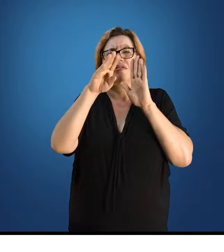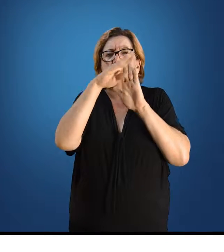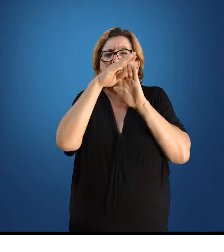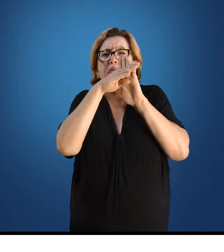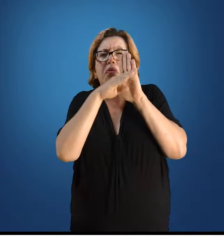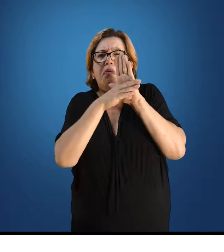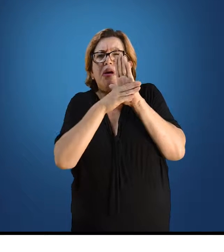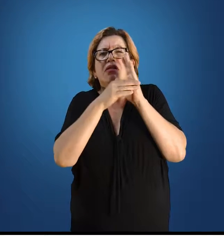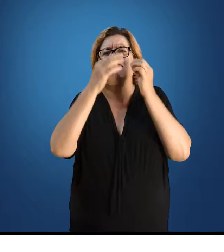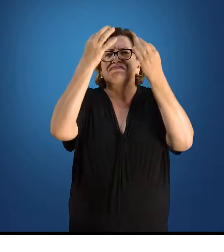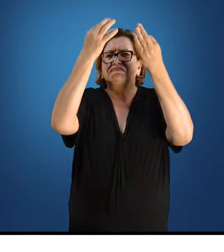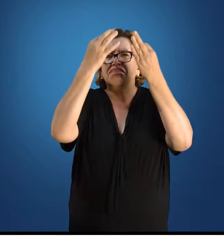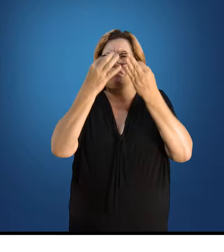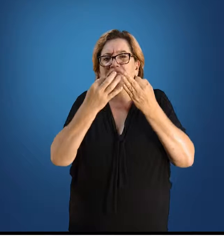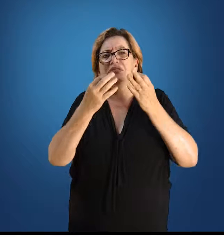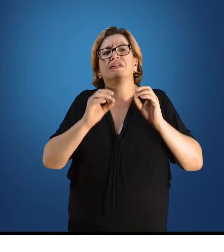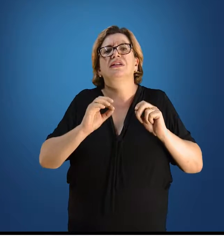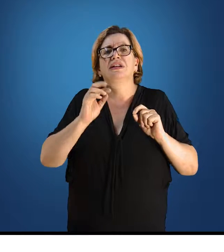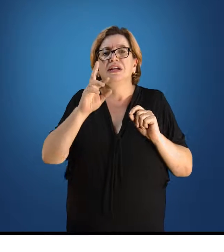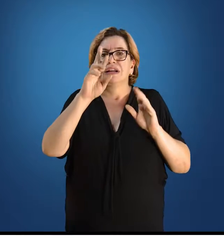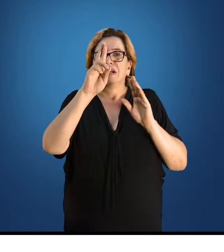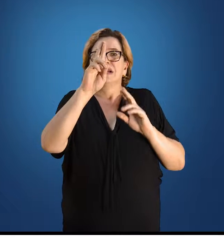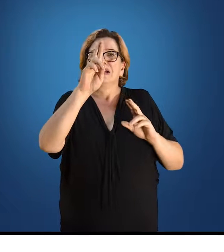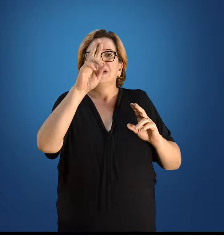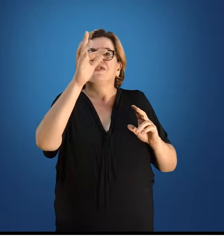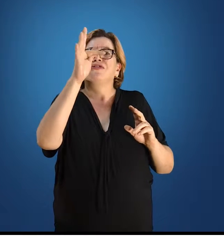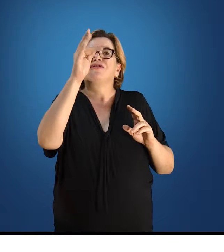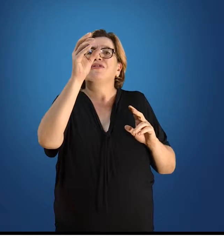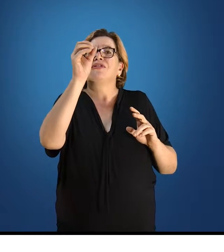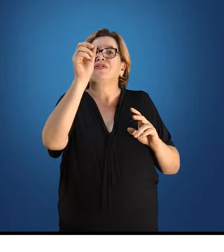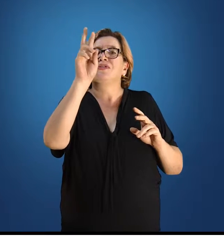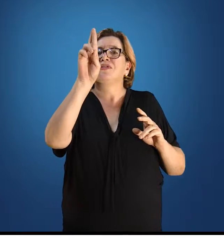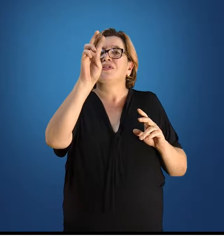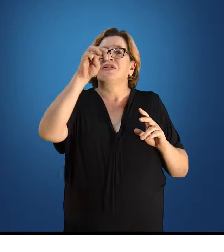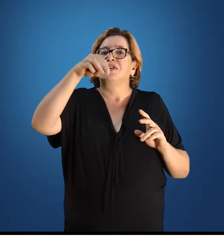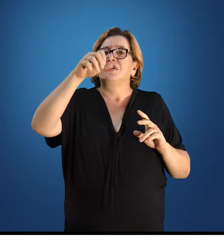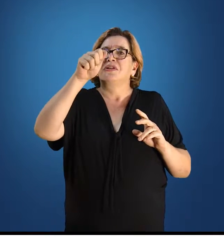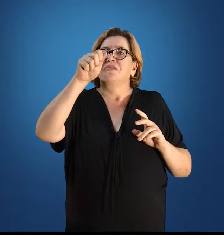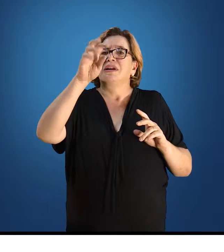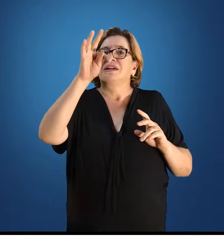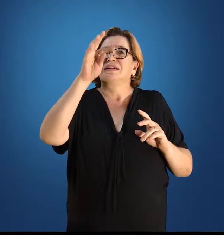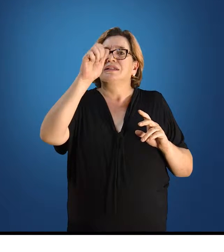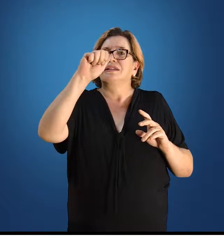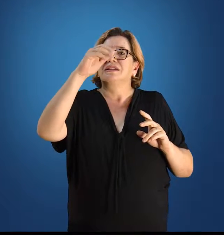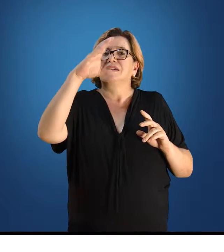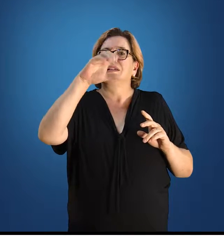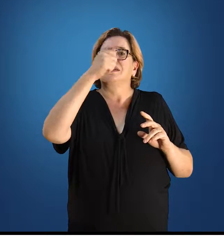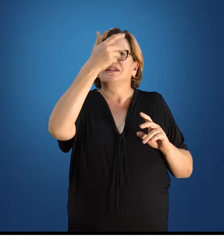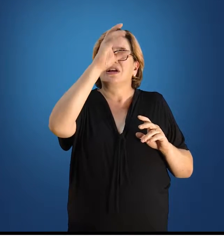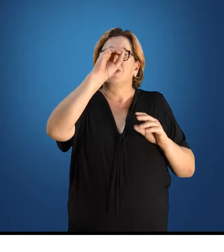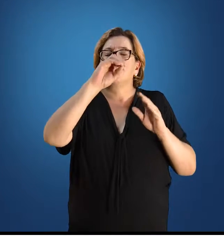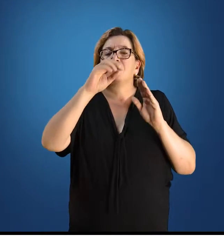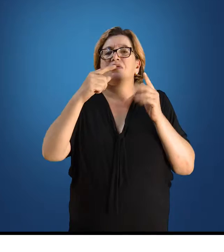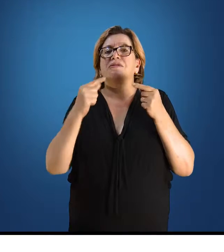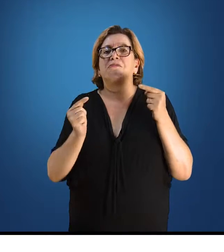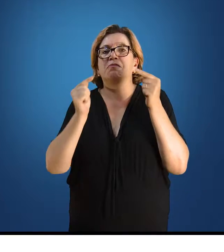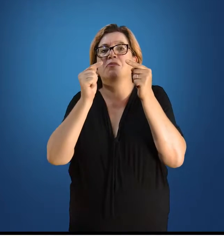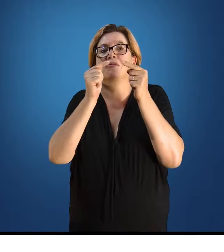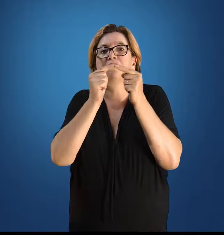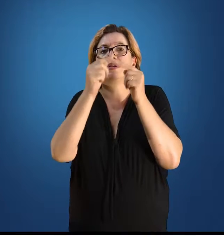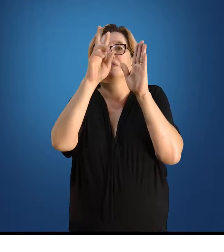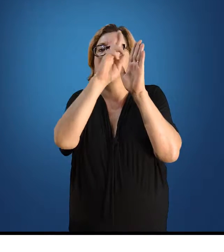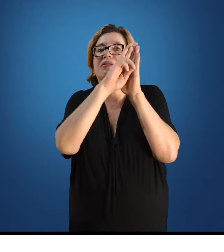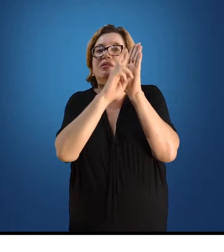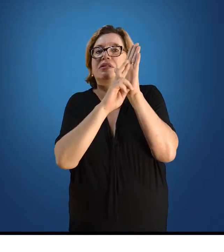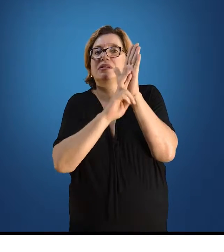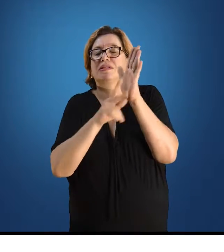formatação do seu artigo e vai ver se esse artigo está em conformidade com as normas da revista. Se ele não tiver em conformidade, ele vai devolver o